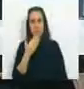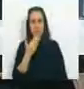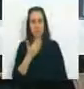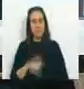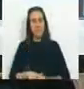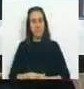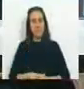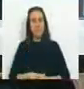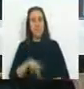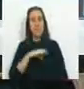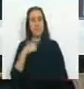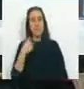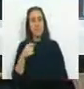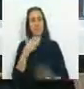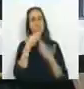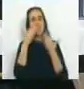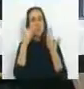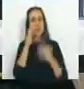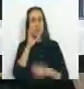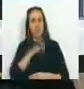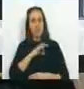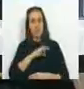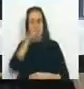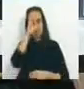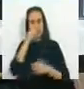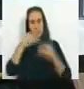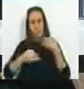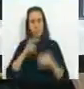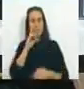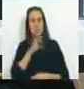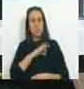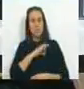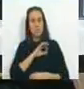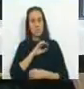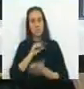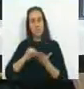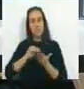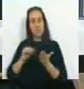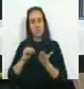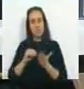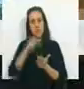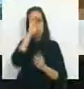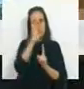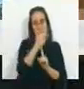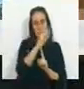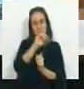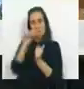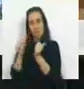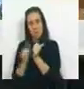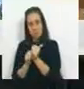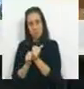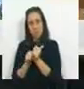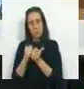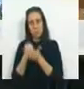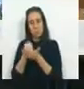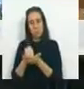Presidente, Senhora Ministra da Justiça, Senhoras Secretárias de Estado Adjunta e da Justiça, caros